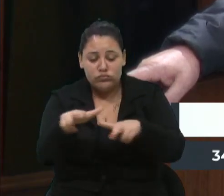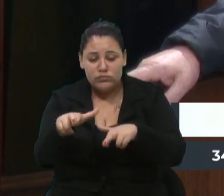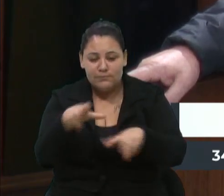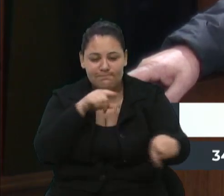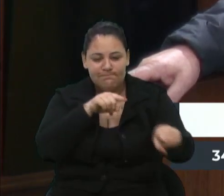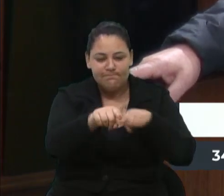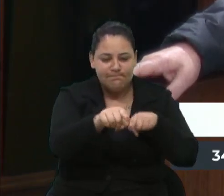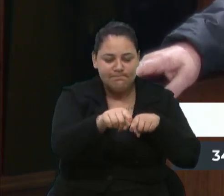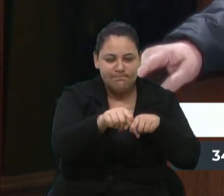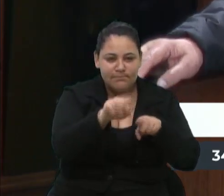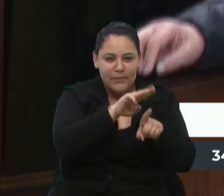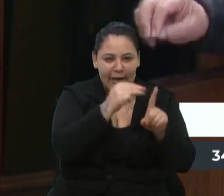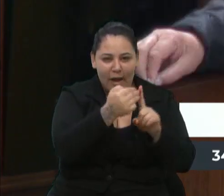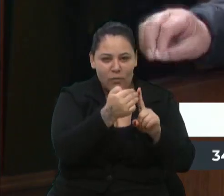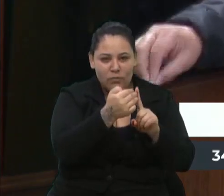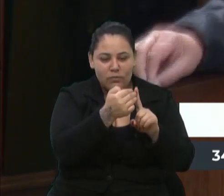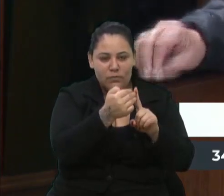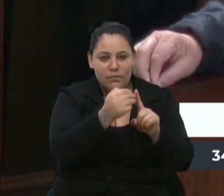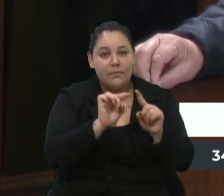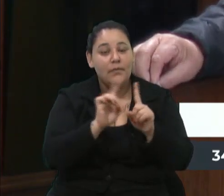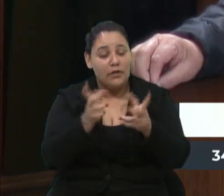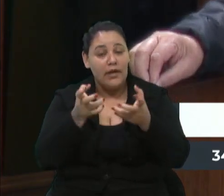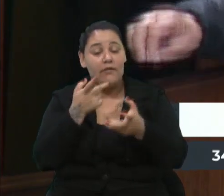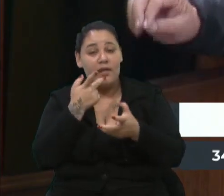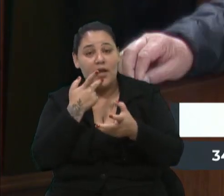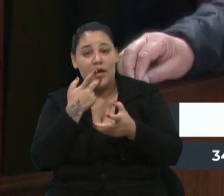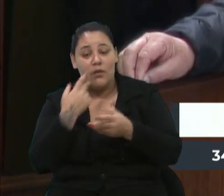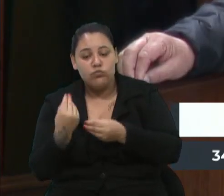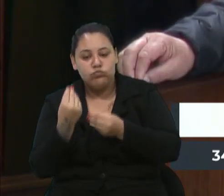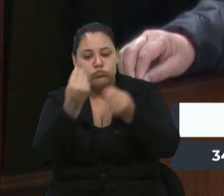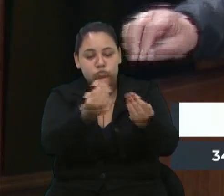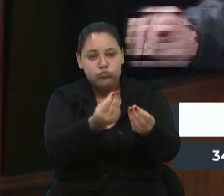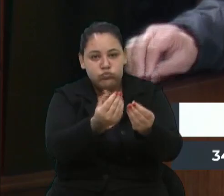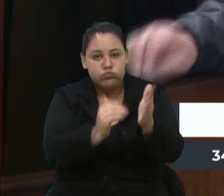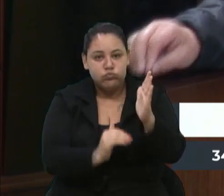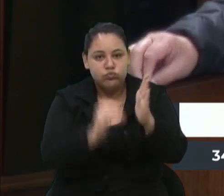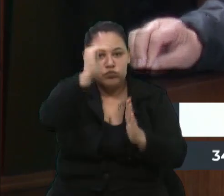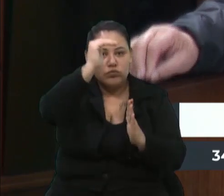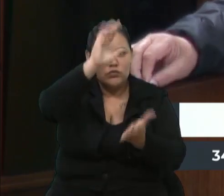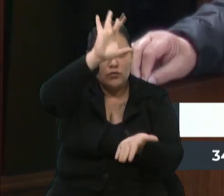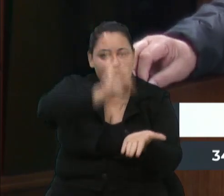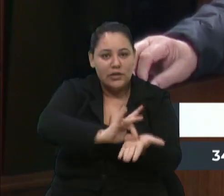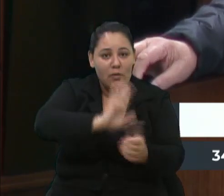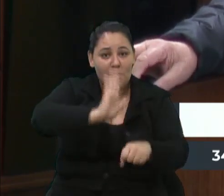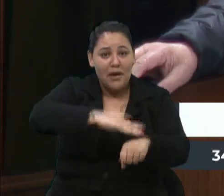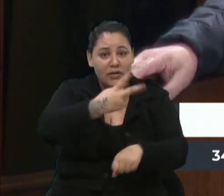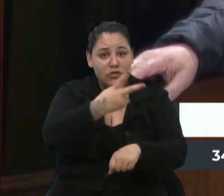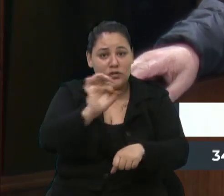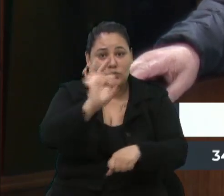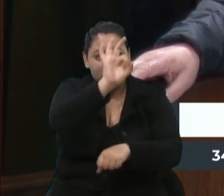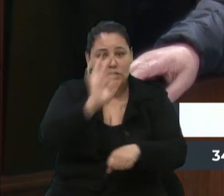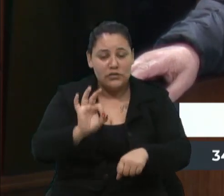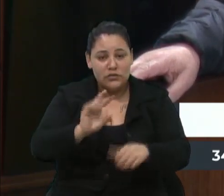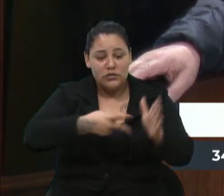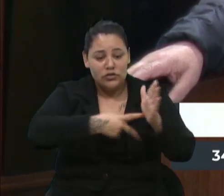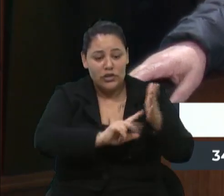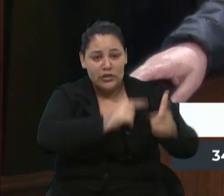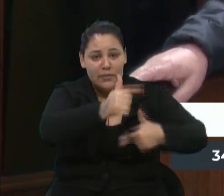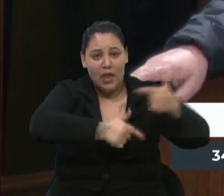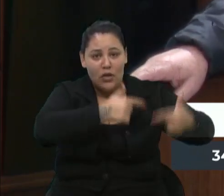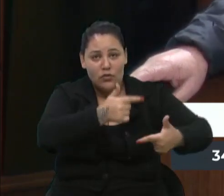competição. Mas eu quero dizer que o aumento que foi dado, o aumento real, de mais de 2% do sindicato para